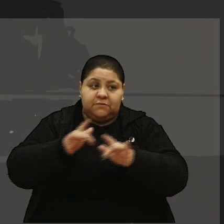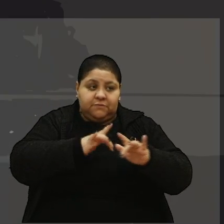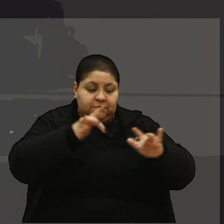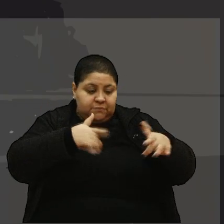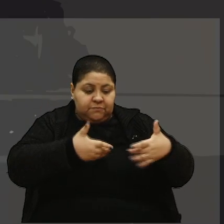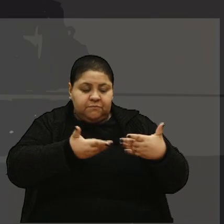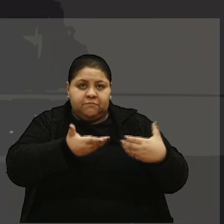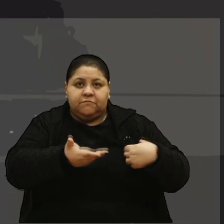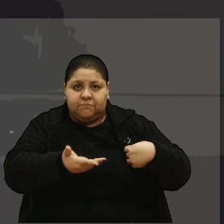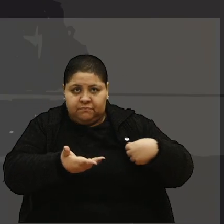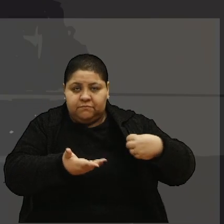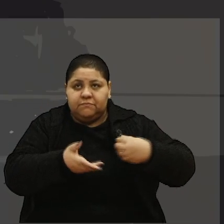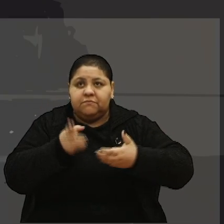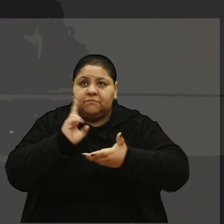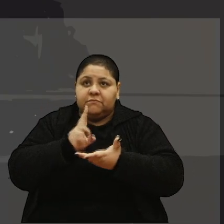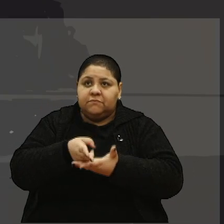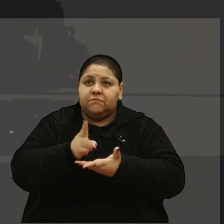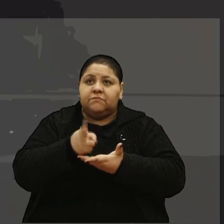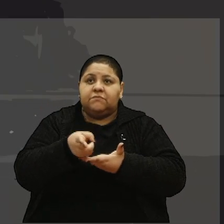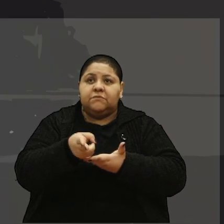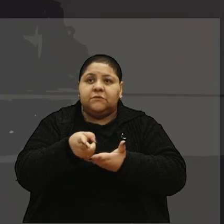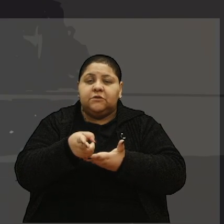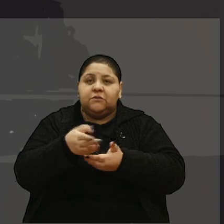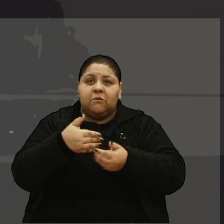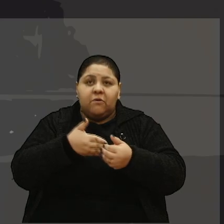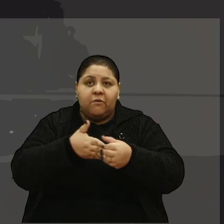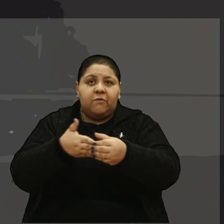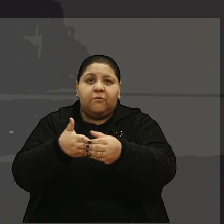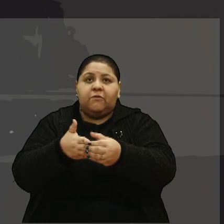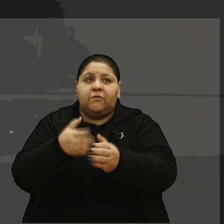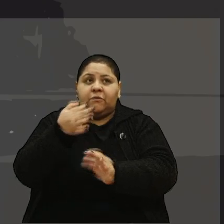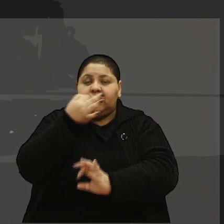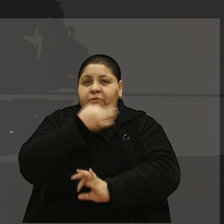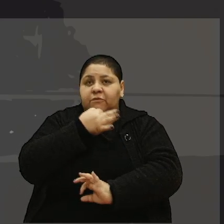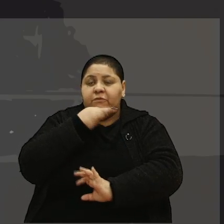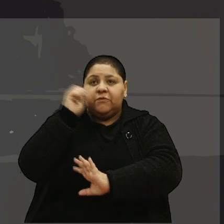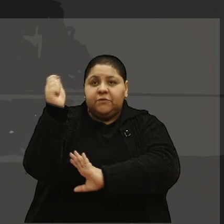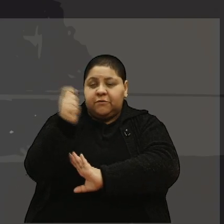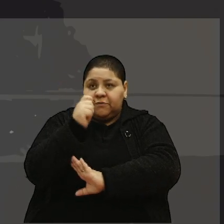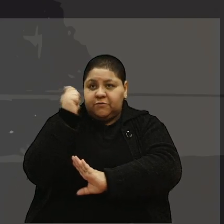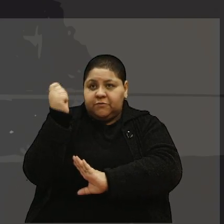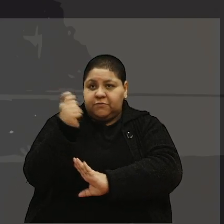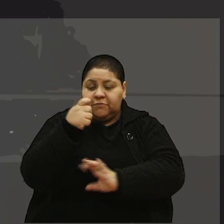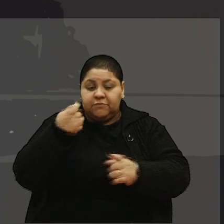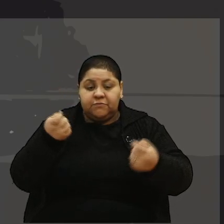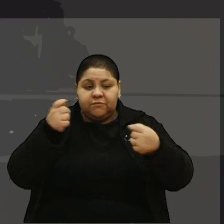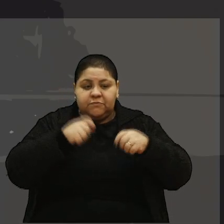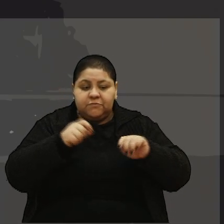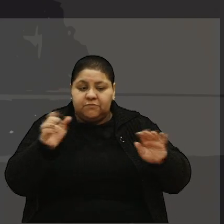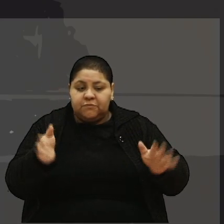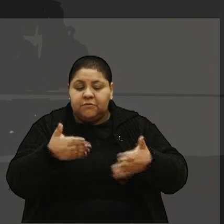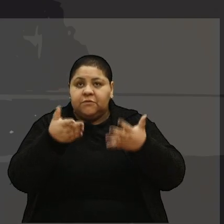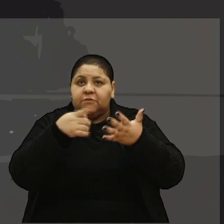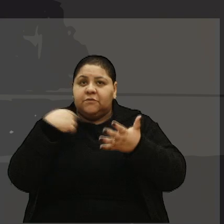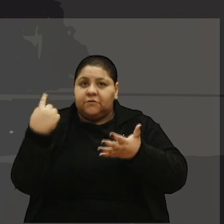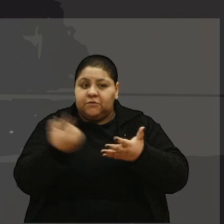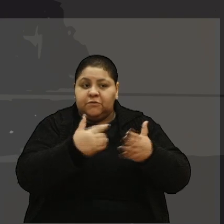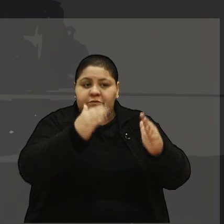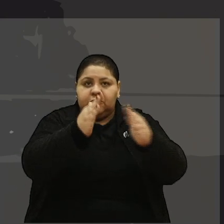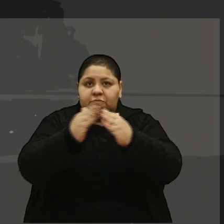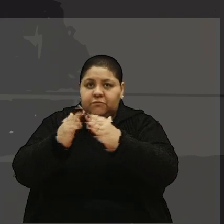solidariedade sempre norteou os caxienses gaúchos e precisamos incentivar nossos